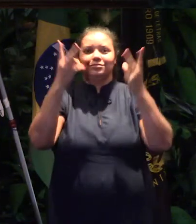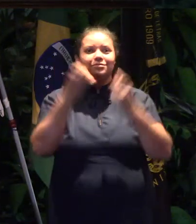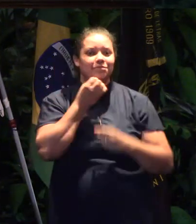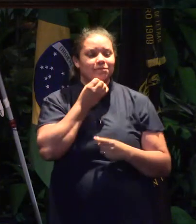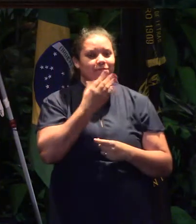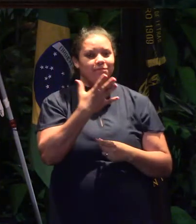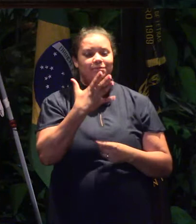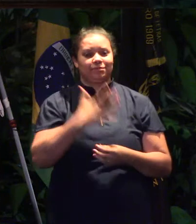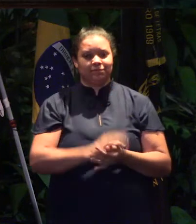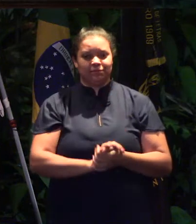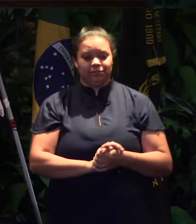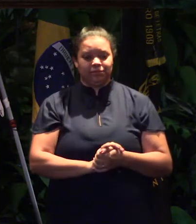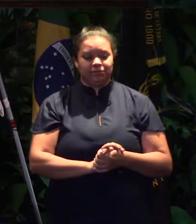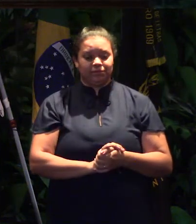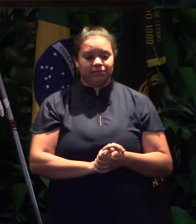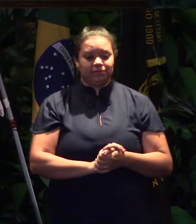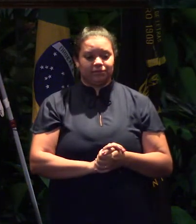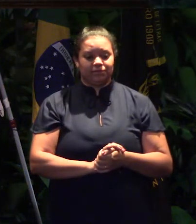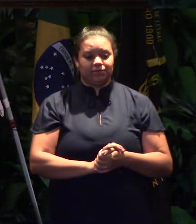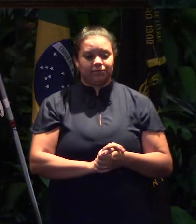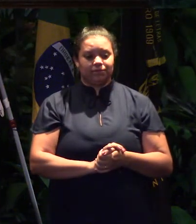Se puder trazer também um pouco